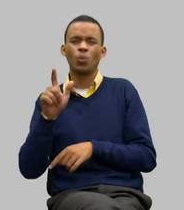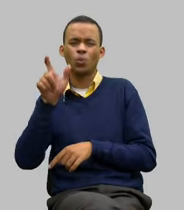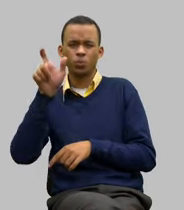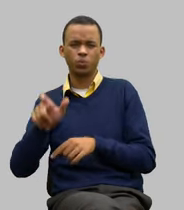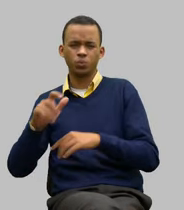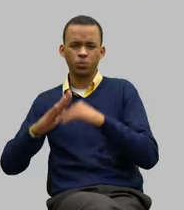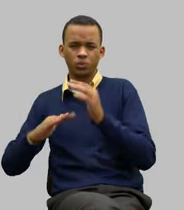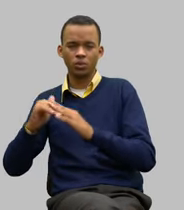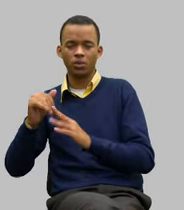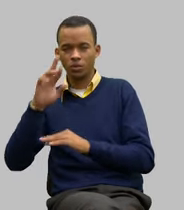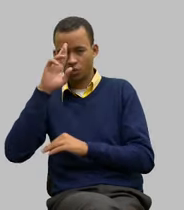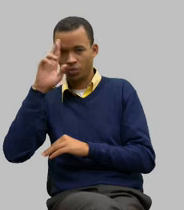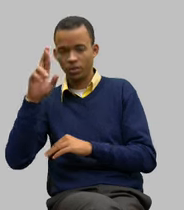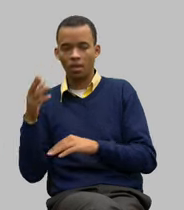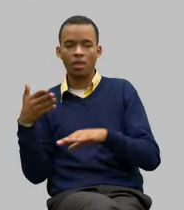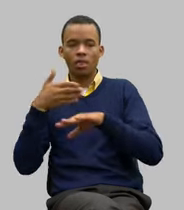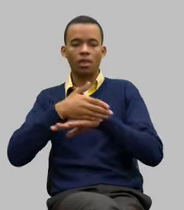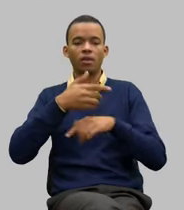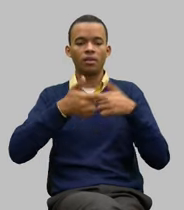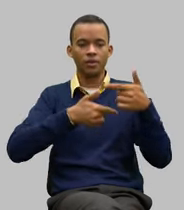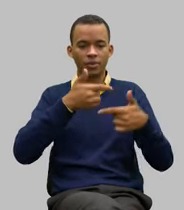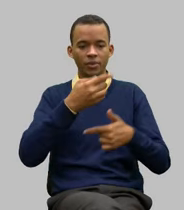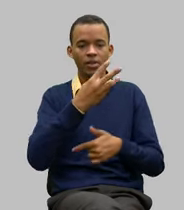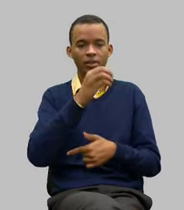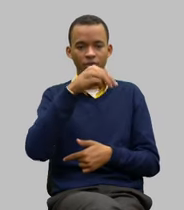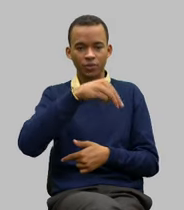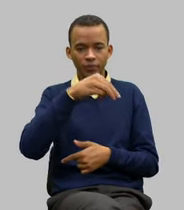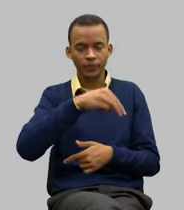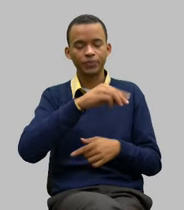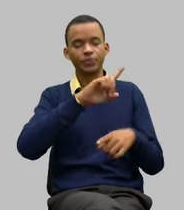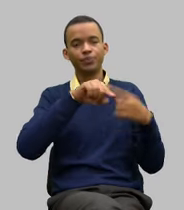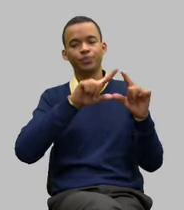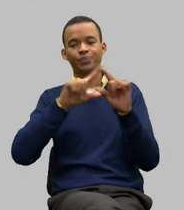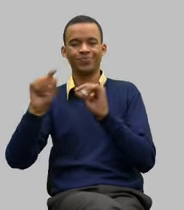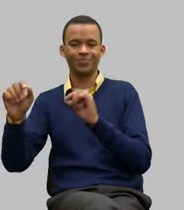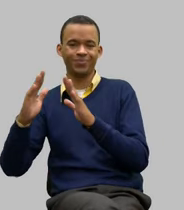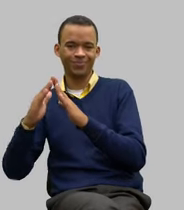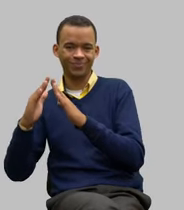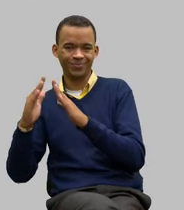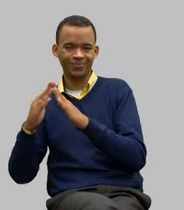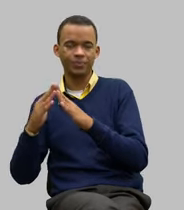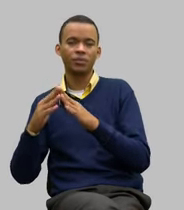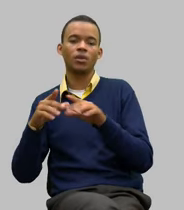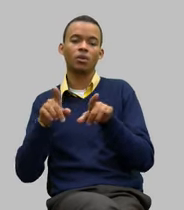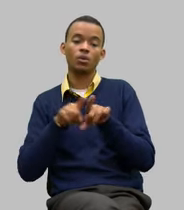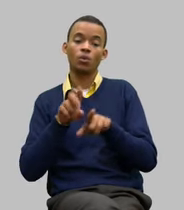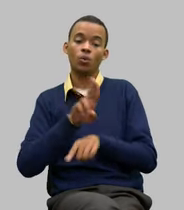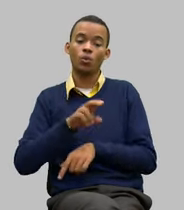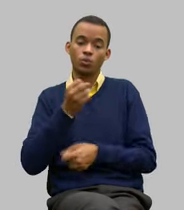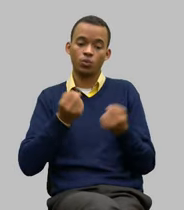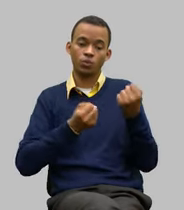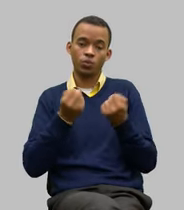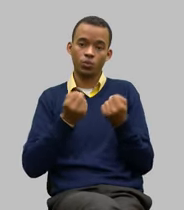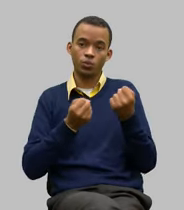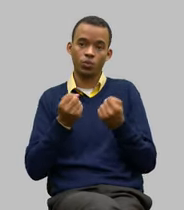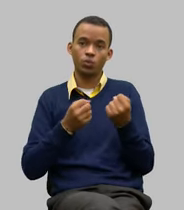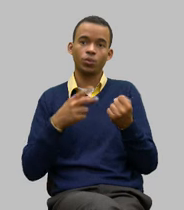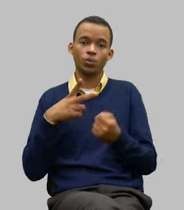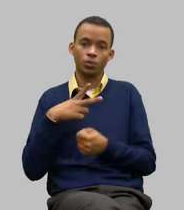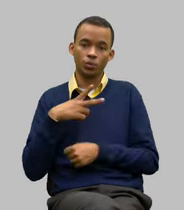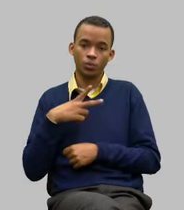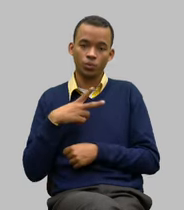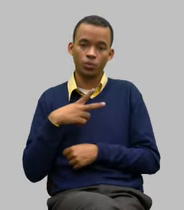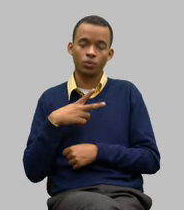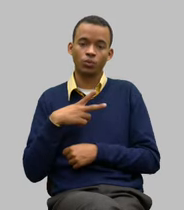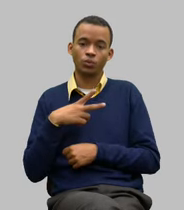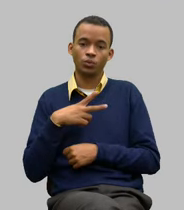faz uso do carro descaracterizado da unidade para oso particular como levar sua filha na escola isso aqui existe um decreto do governador que